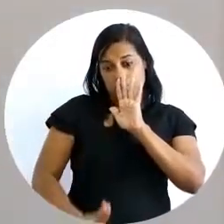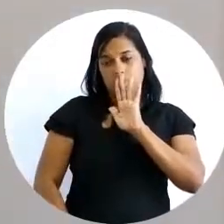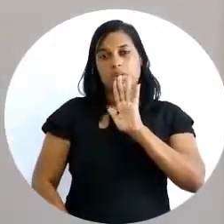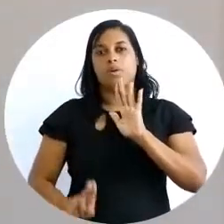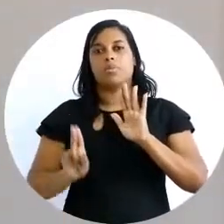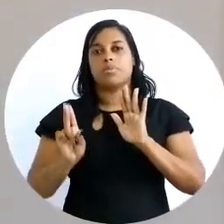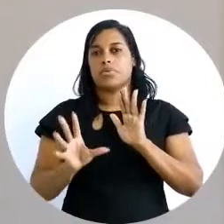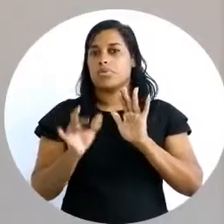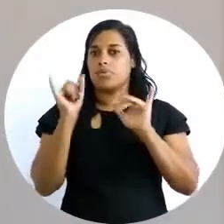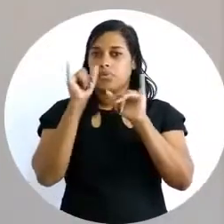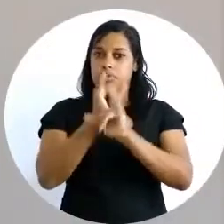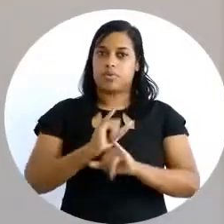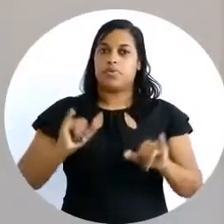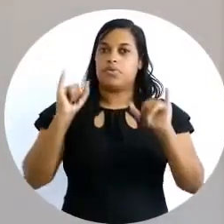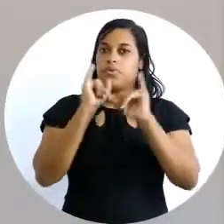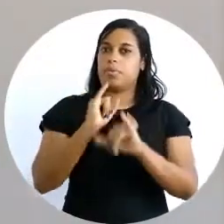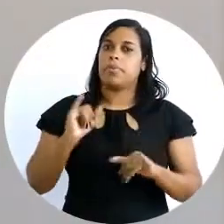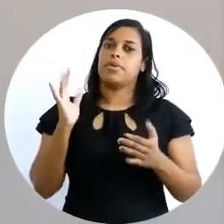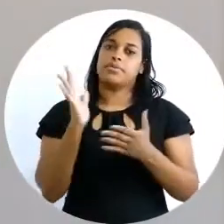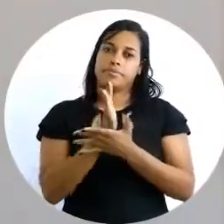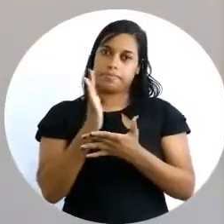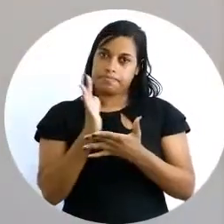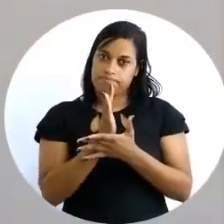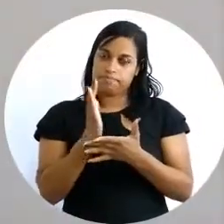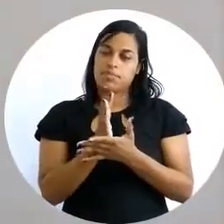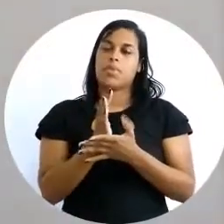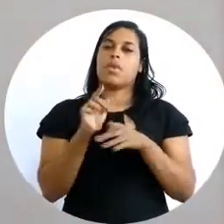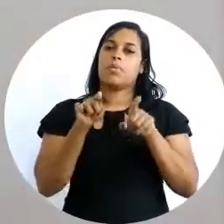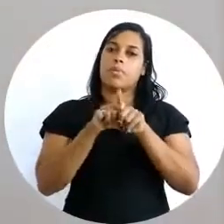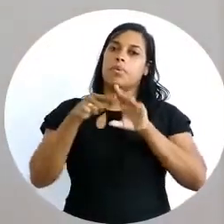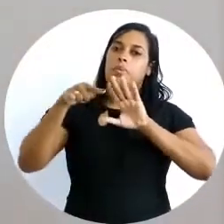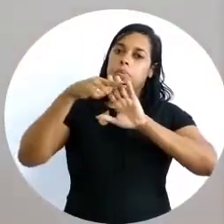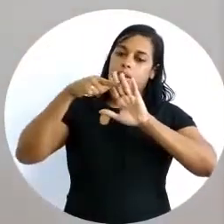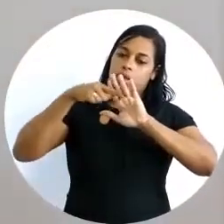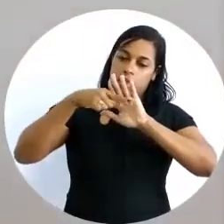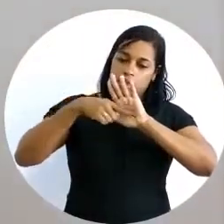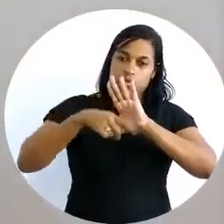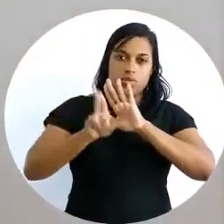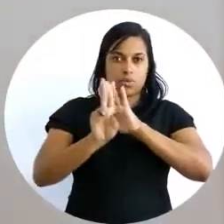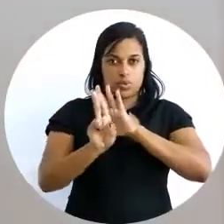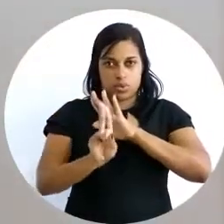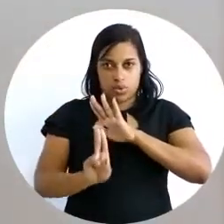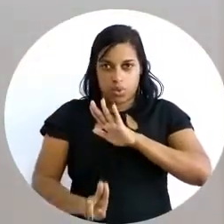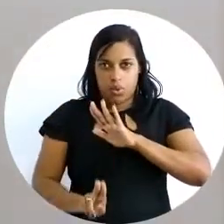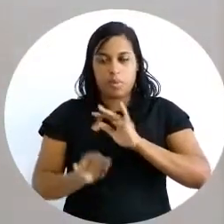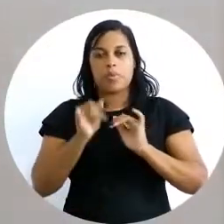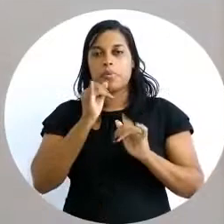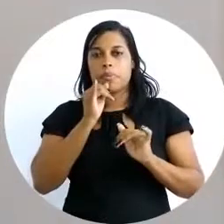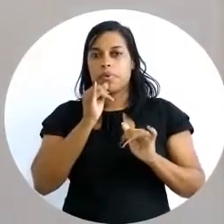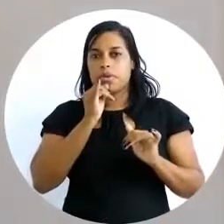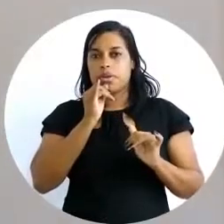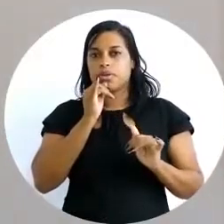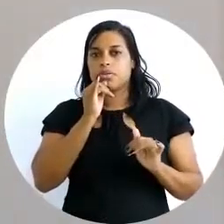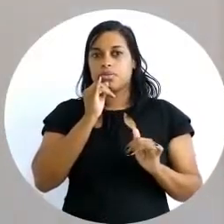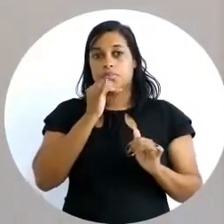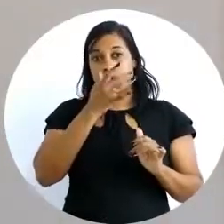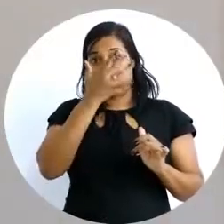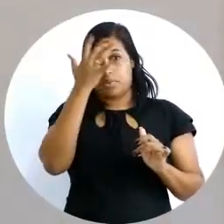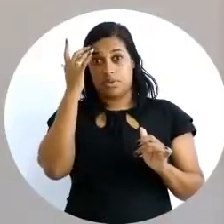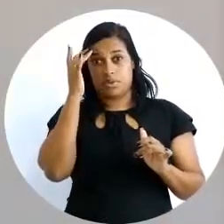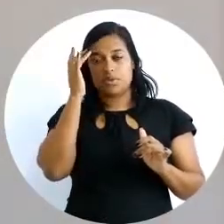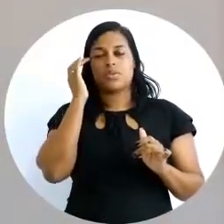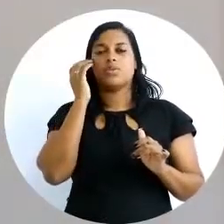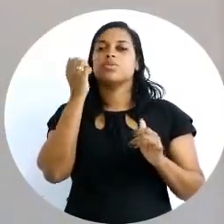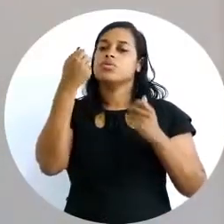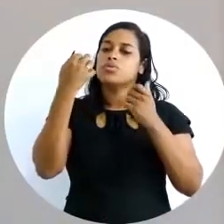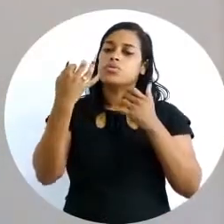que foram citados ao longo de um livro. E aí faço uma lista com o nome desses autores, por exemplo, que são citadas essas pessoas,